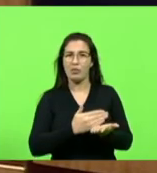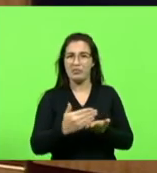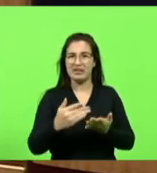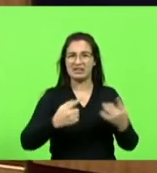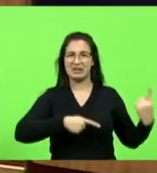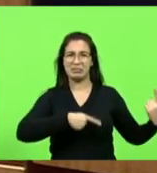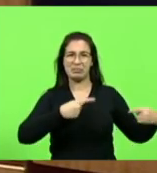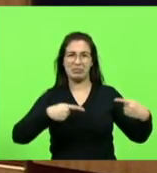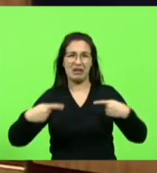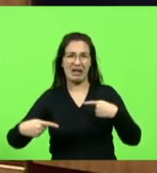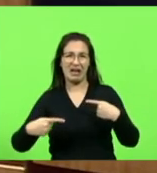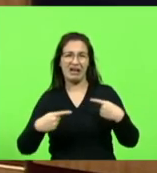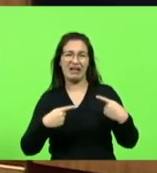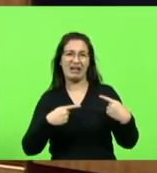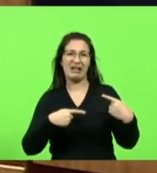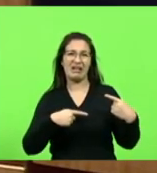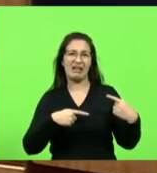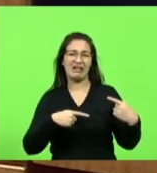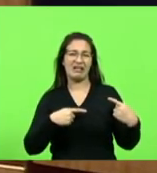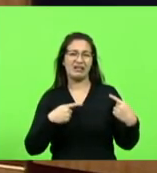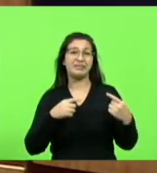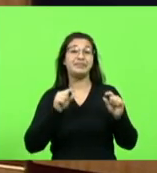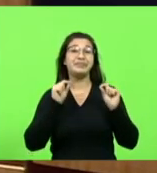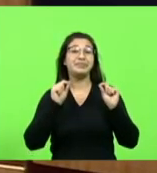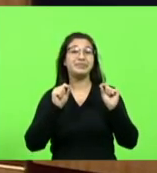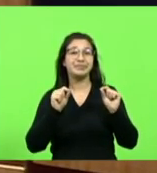aqui, quem vai